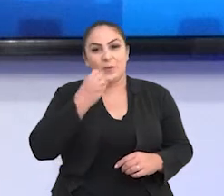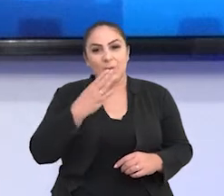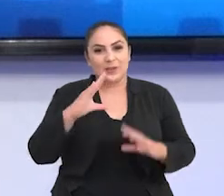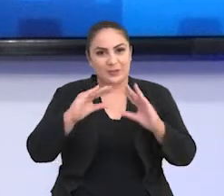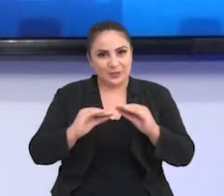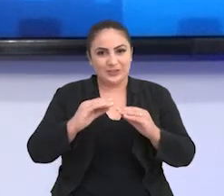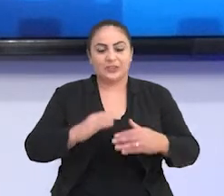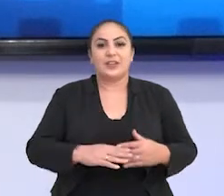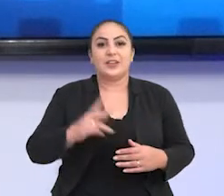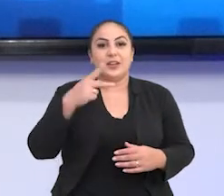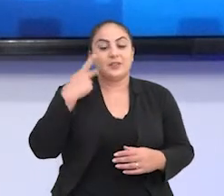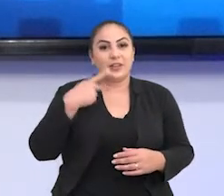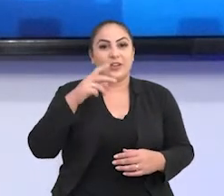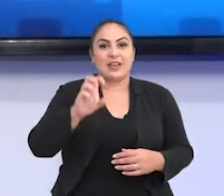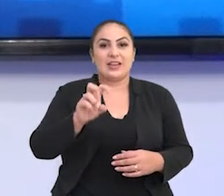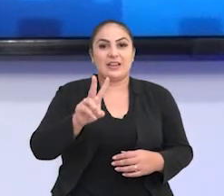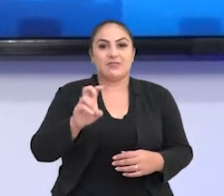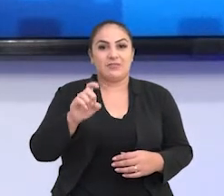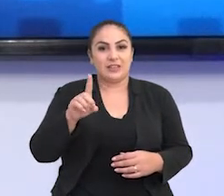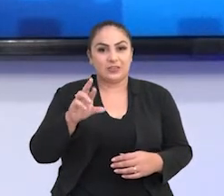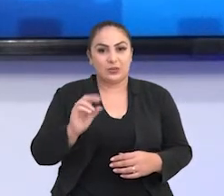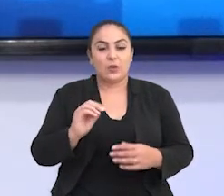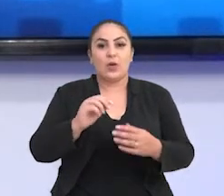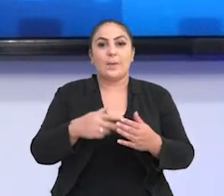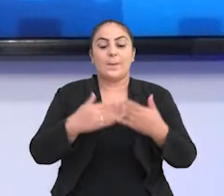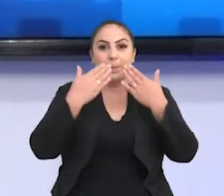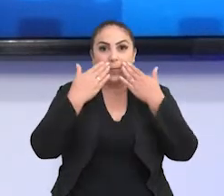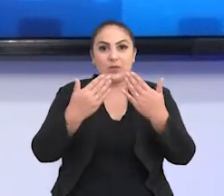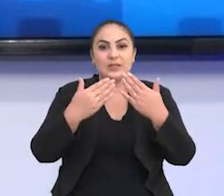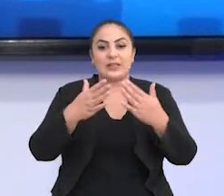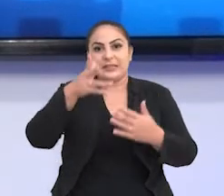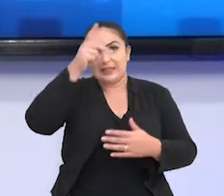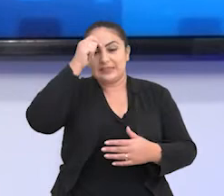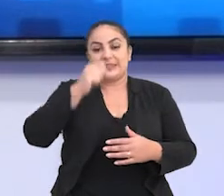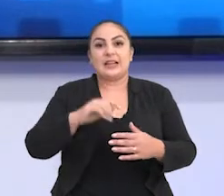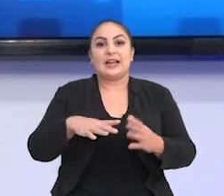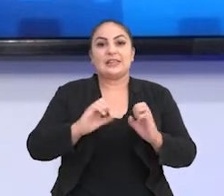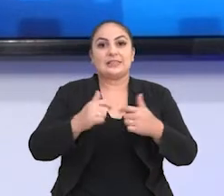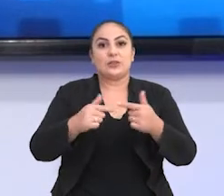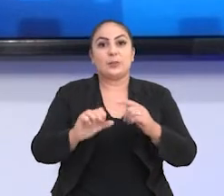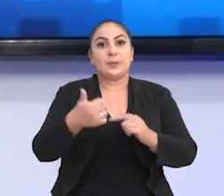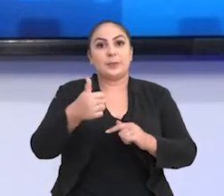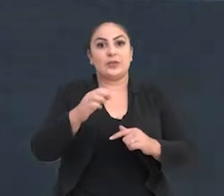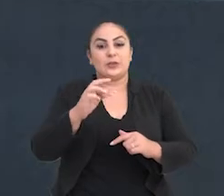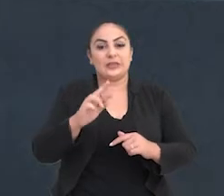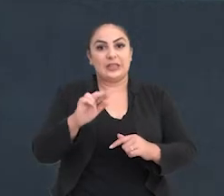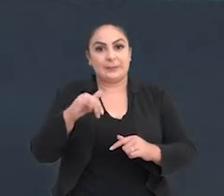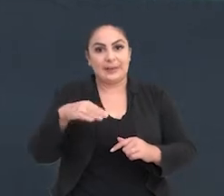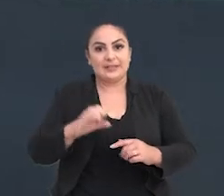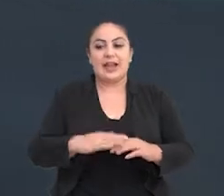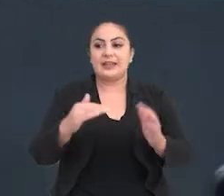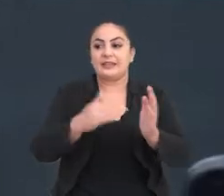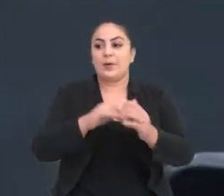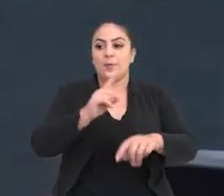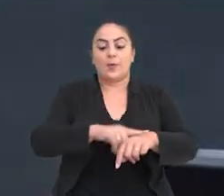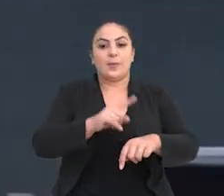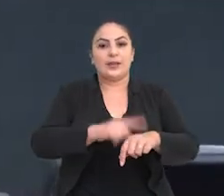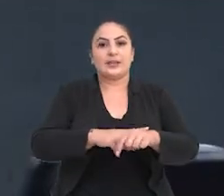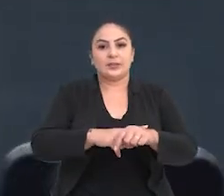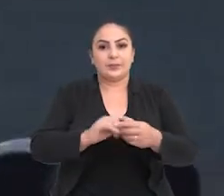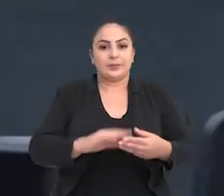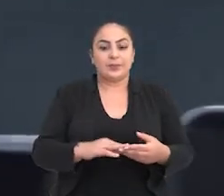Olá, boa noite. Vereador Evandro Meirelles apresenta balanço das ações do primeiro trimestre. Até o momento,